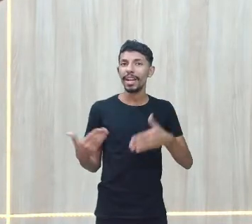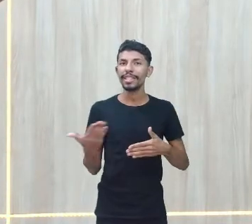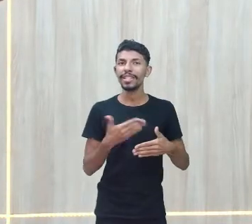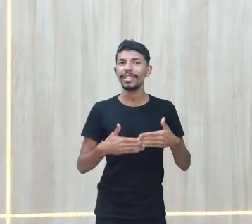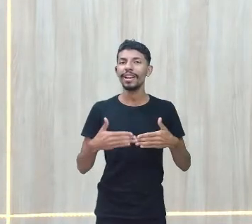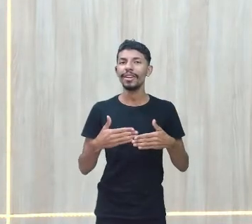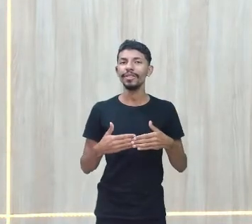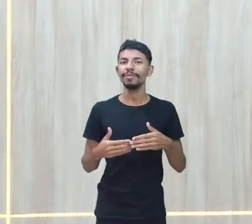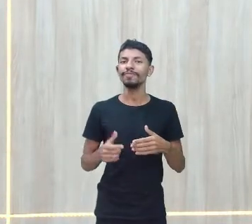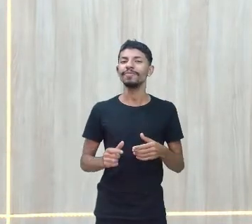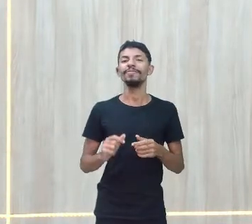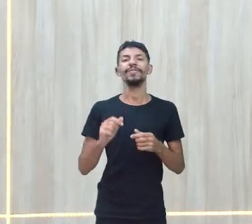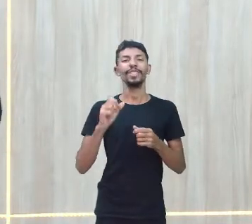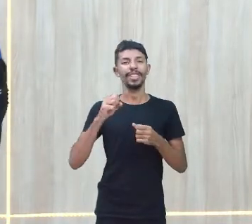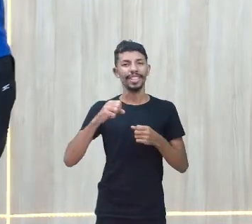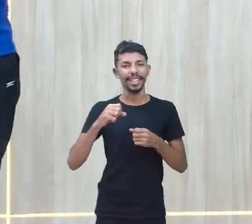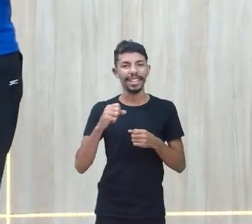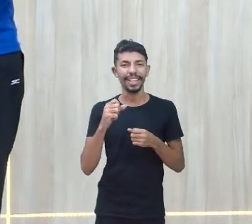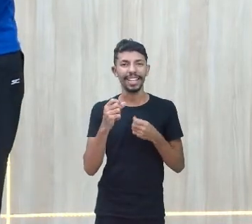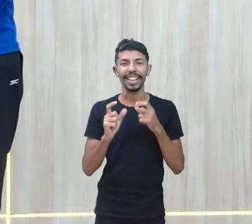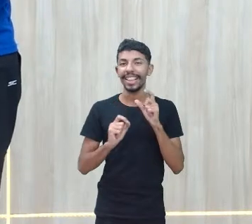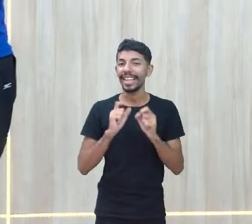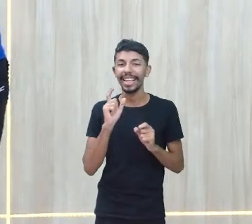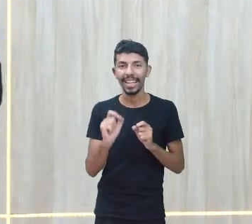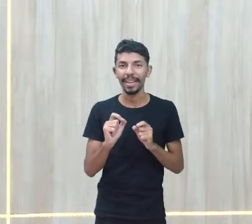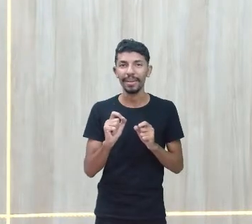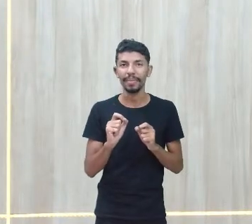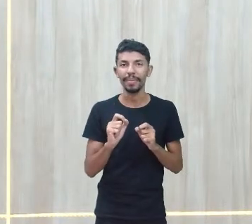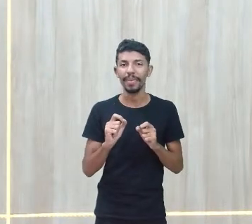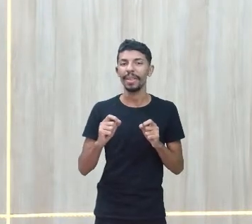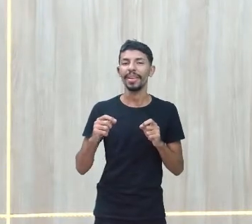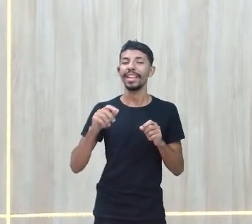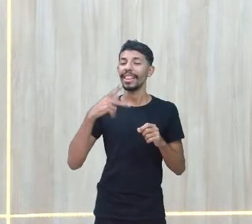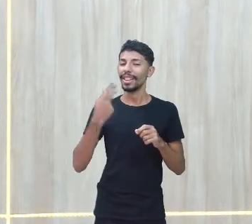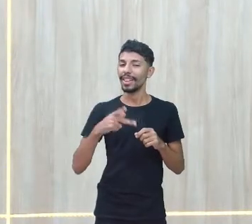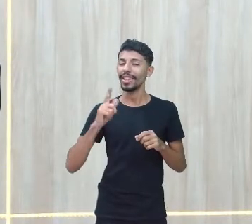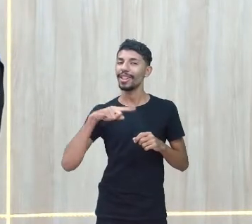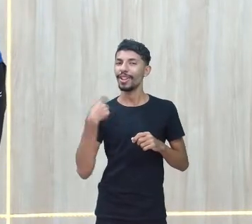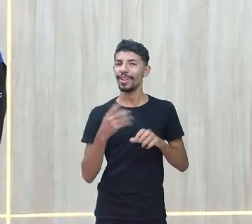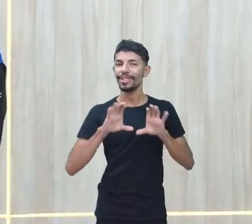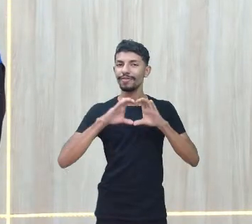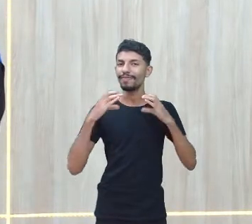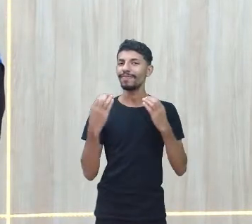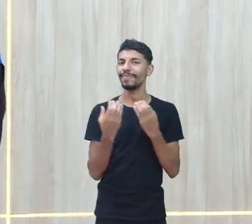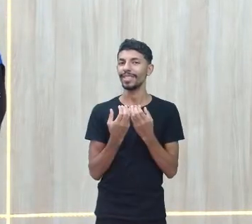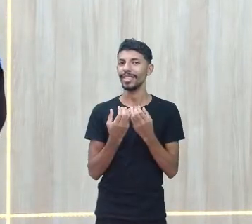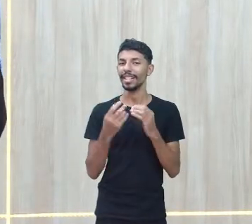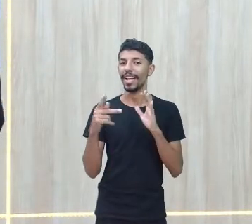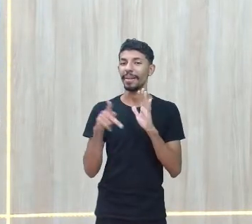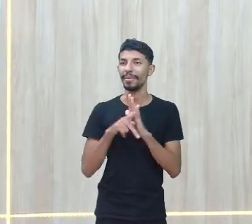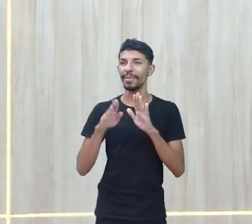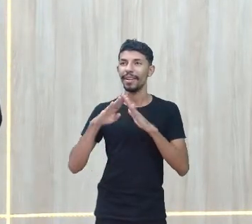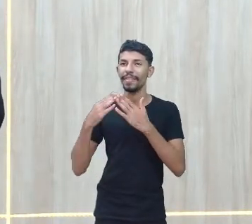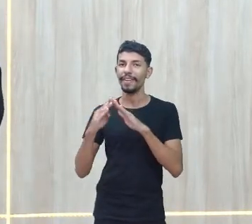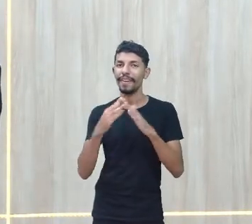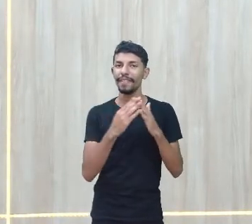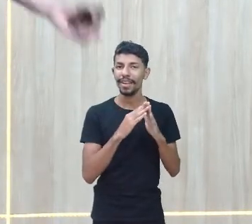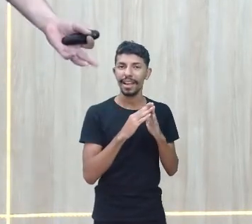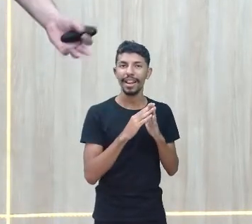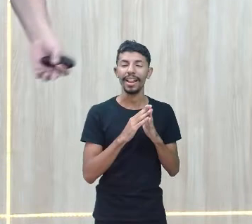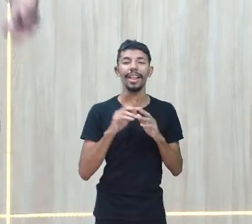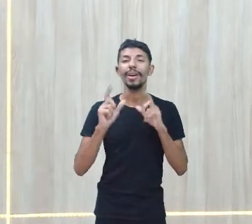uma grande figura, né, da comunidade das favelas, que é